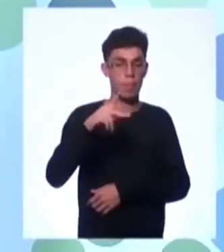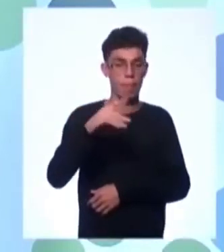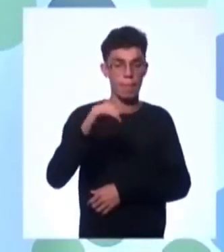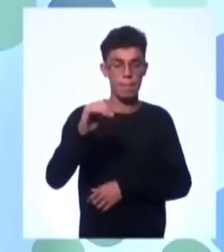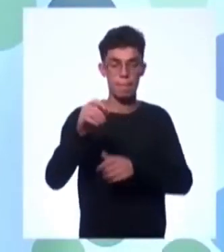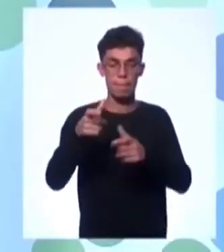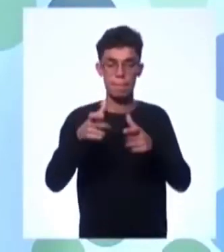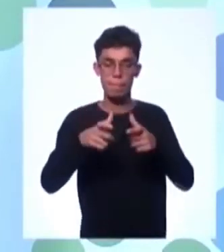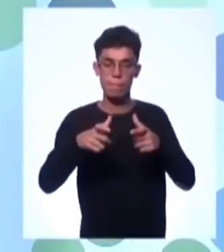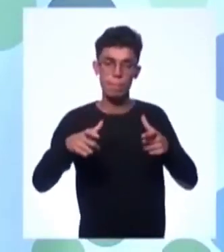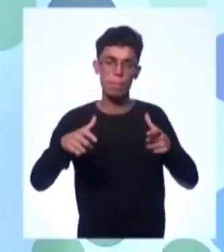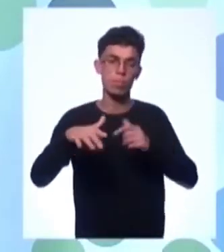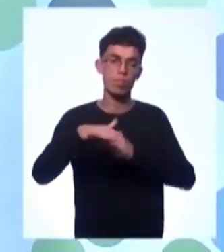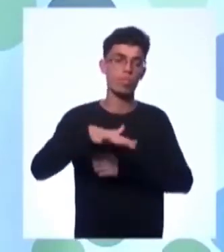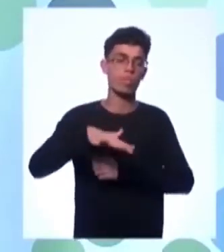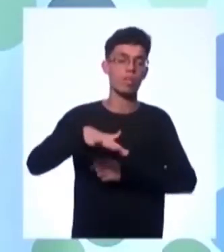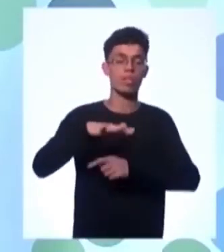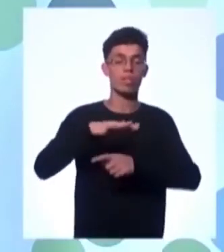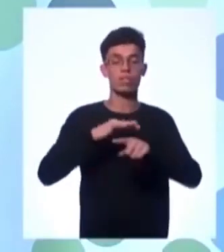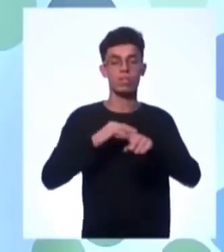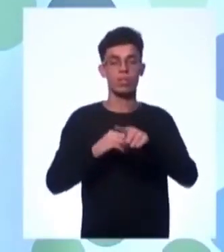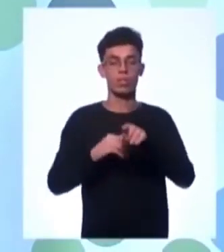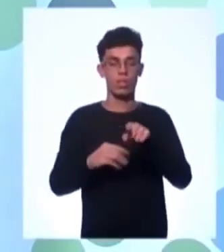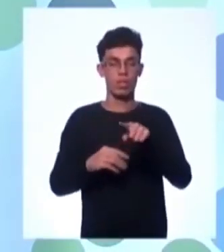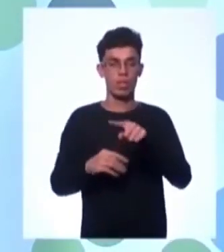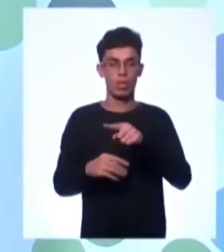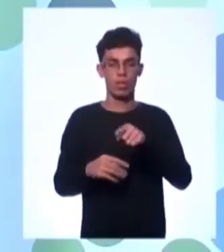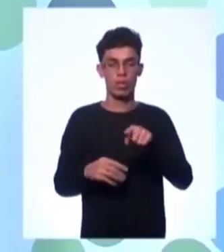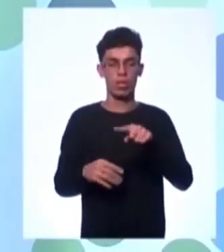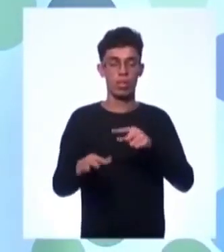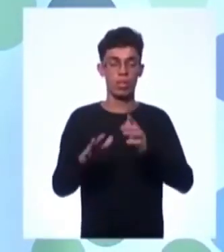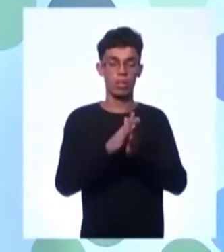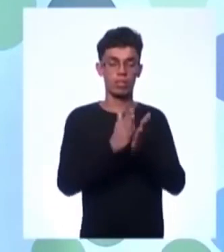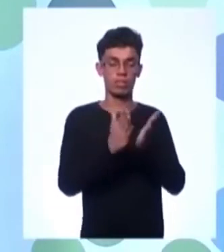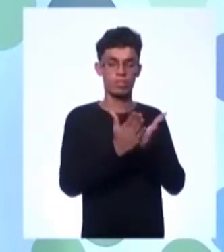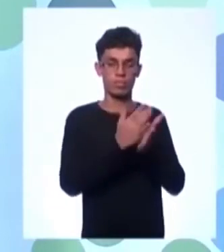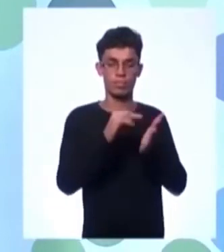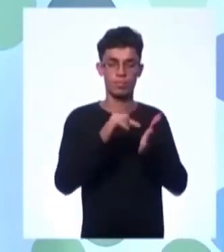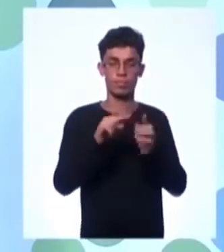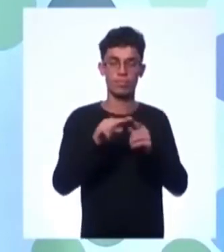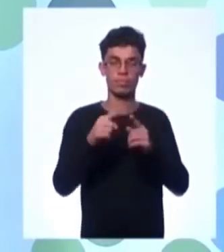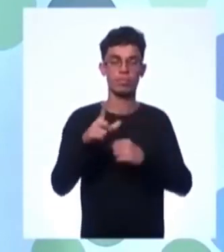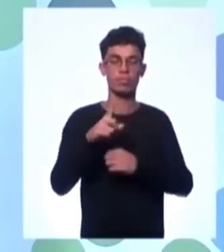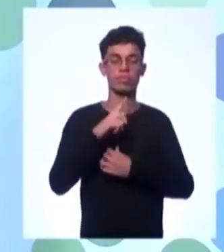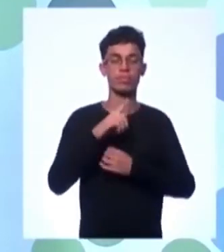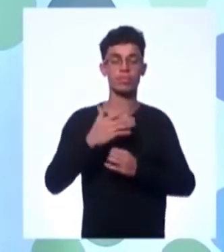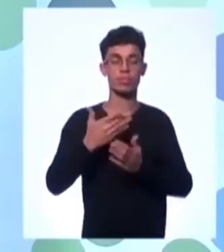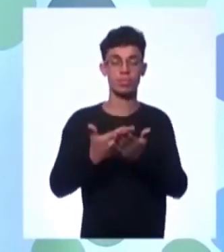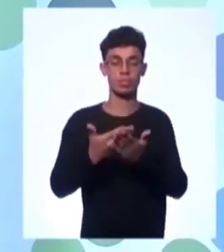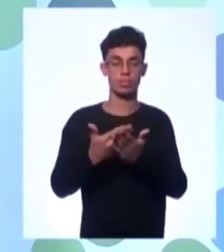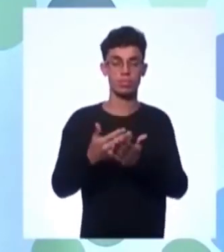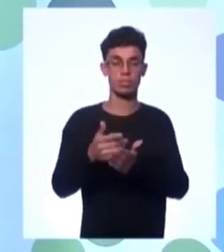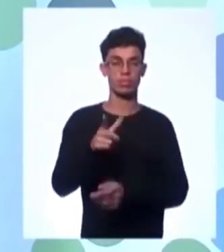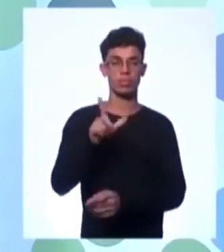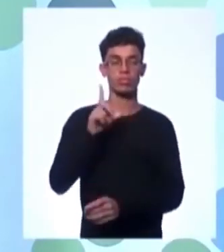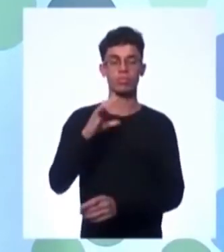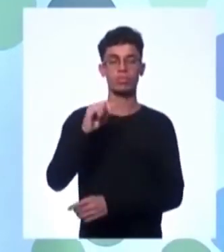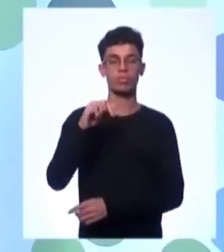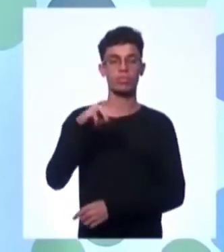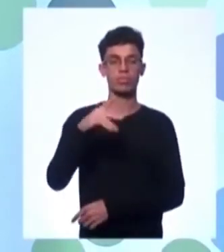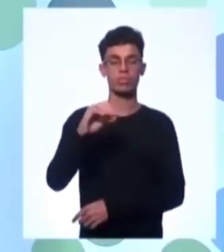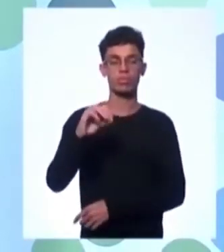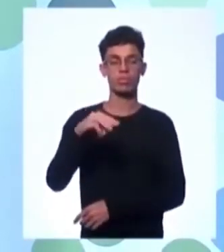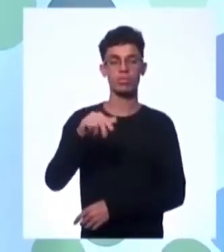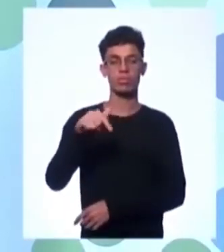campo criado ao redor do fio não são as condições que estão trabalhadas aí na sua apostila agora, tá? Porém, tem uma aula que a gente gravou no ano anterior, né, Giba, sobre campo